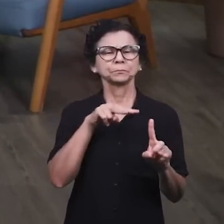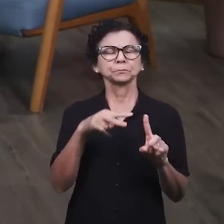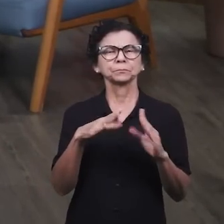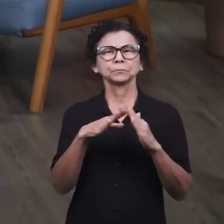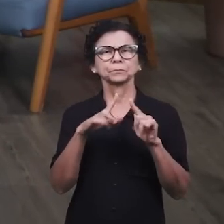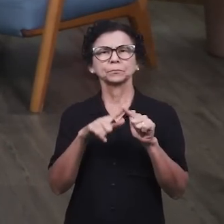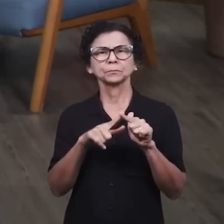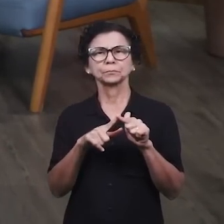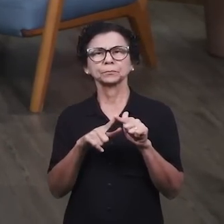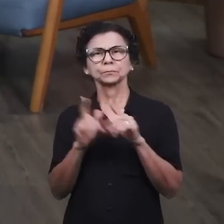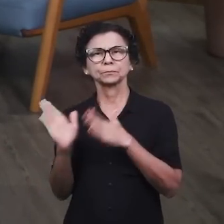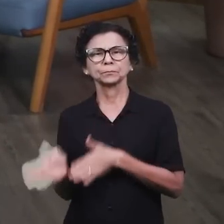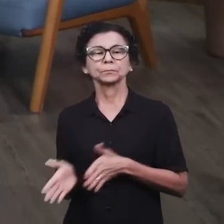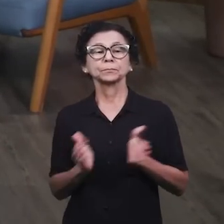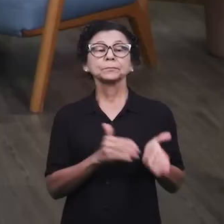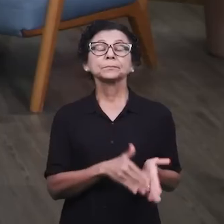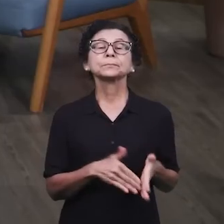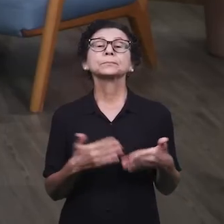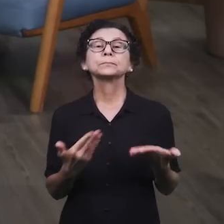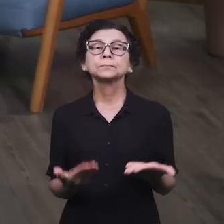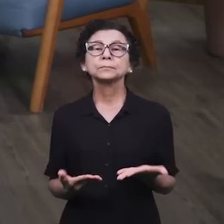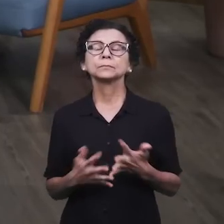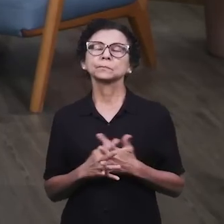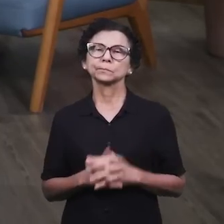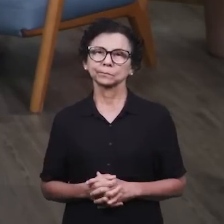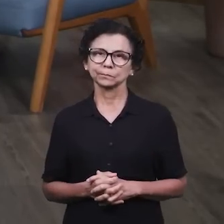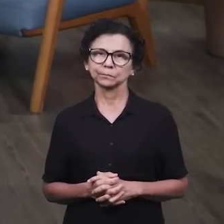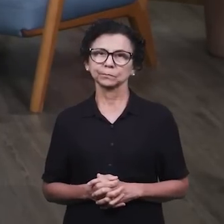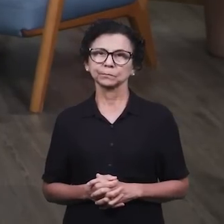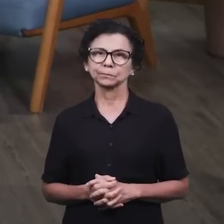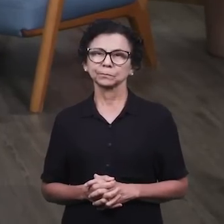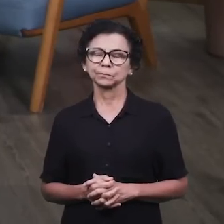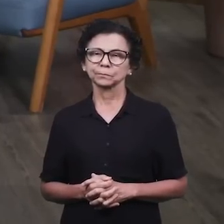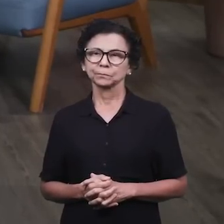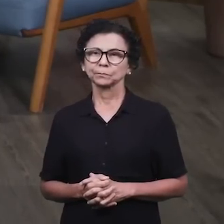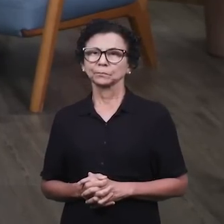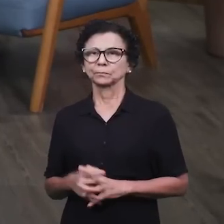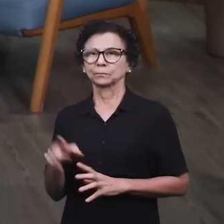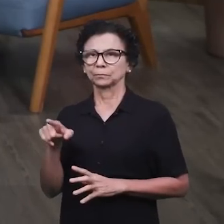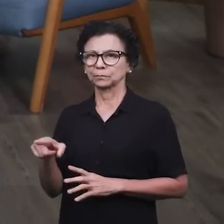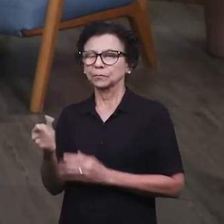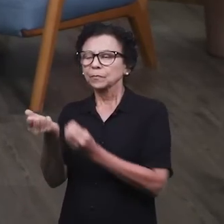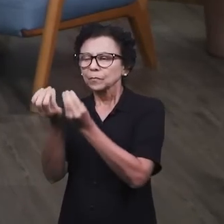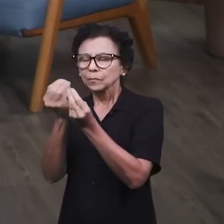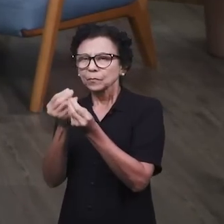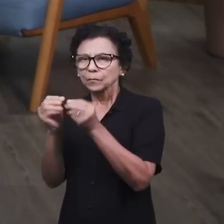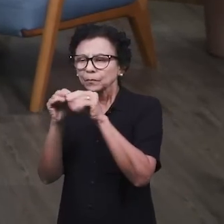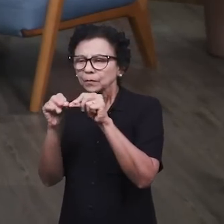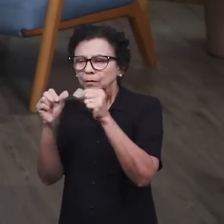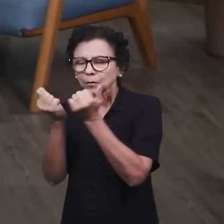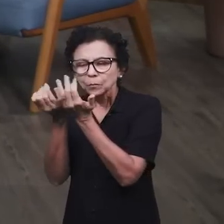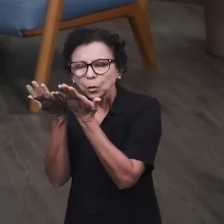trigo ajuntai-o no meu celeiro. Qual a abordagem que nós podemos trazer do ponto de